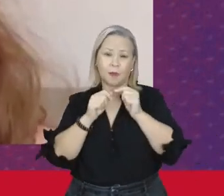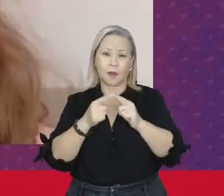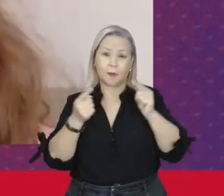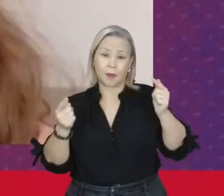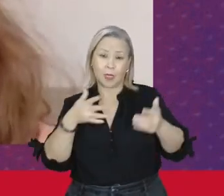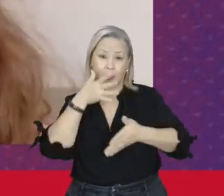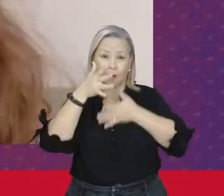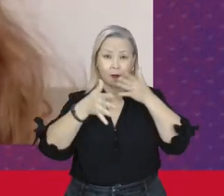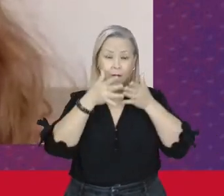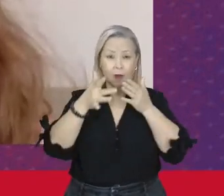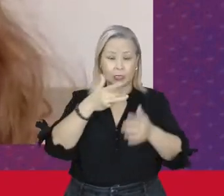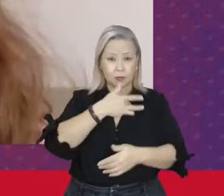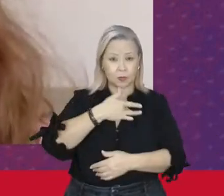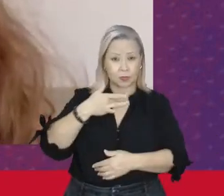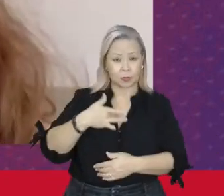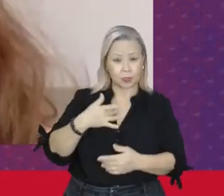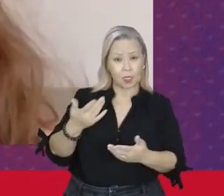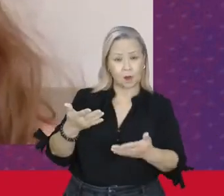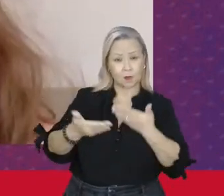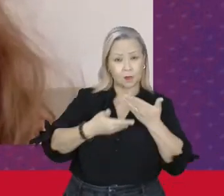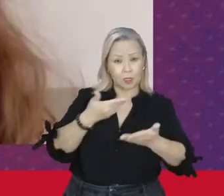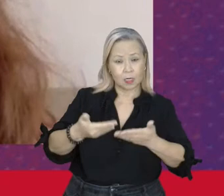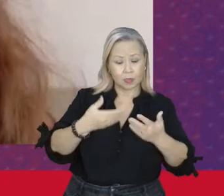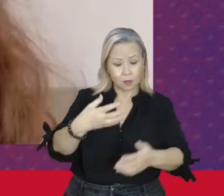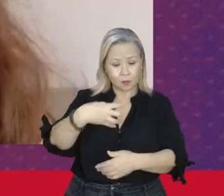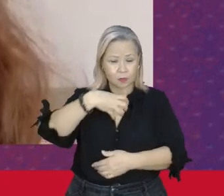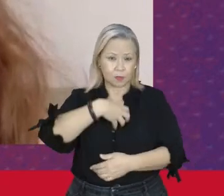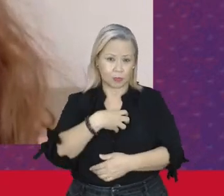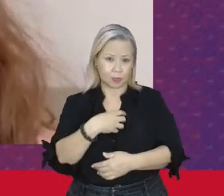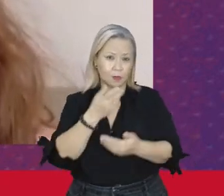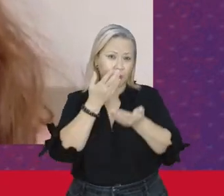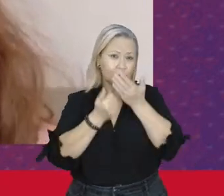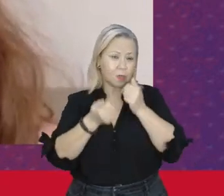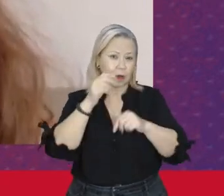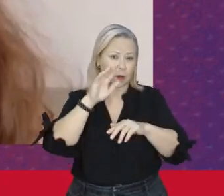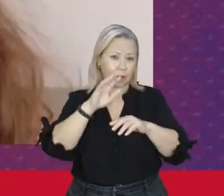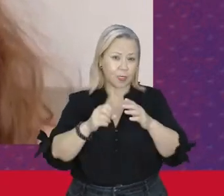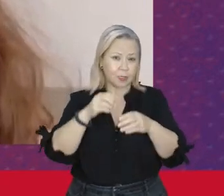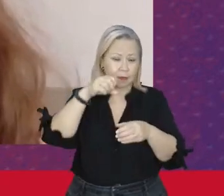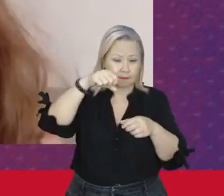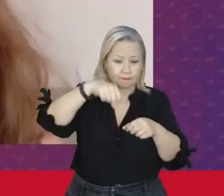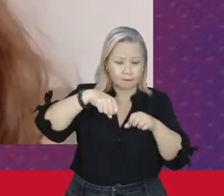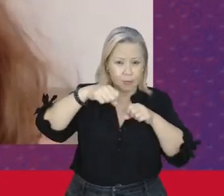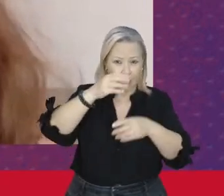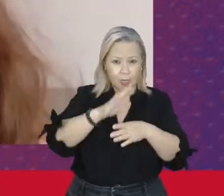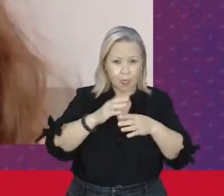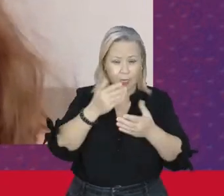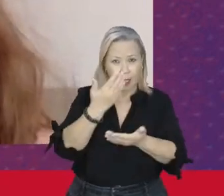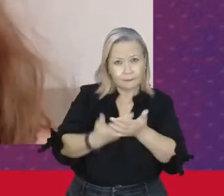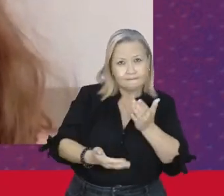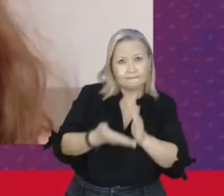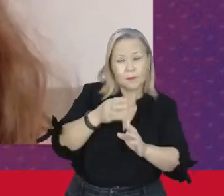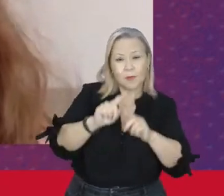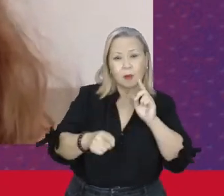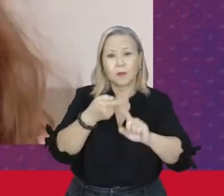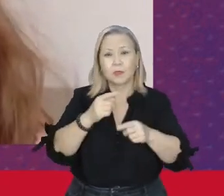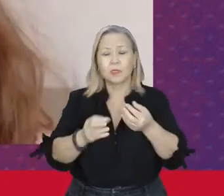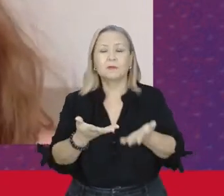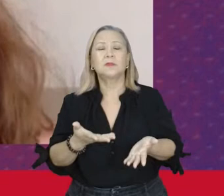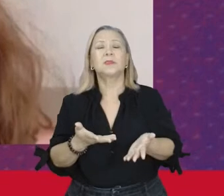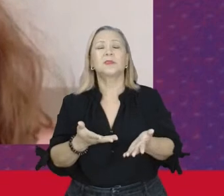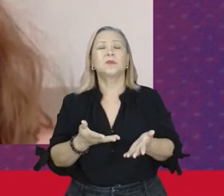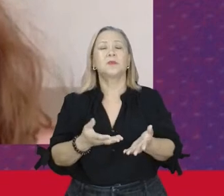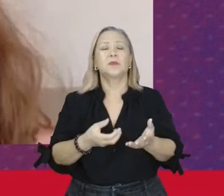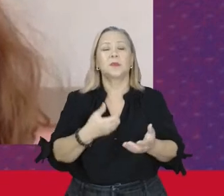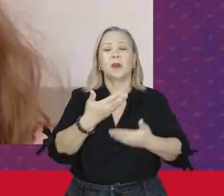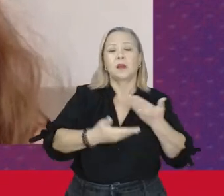está falando de uma saúde que tem a ver com a forma como essa comida é produzida, como ela se relaciona com a terra e o meio ambiente, né,